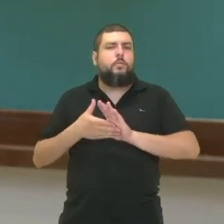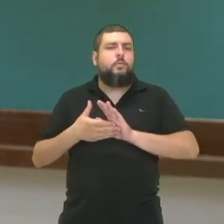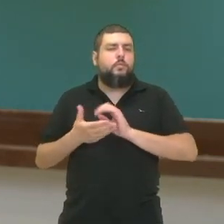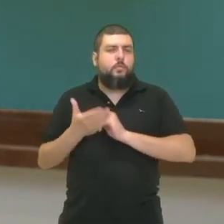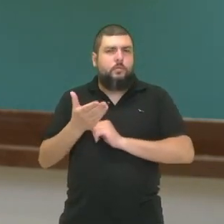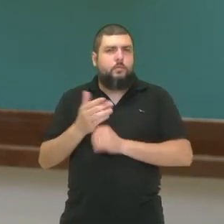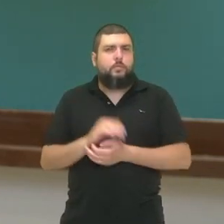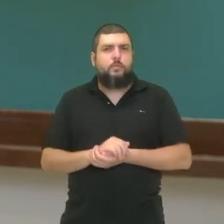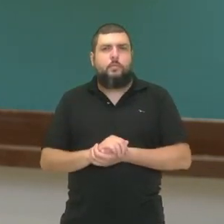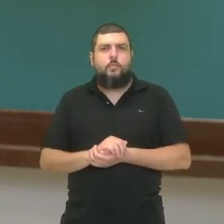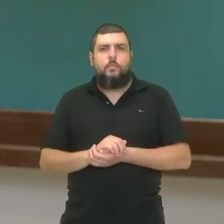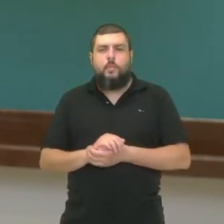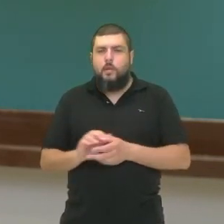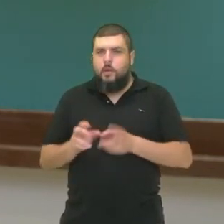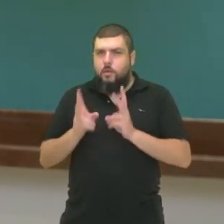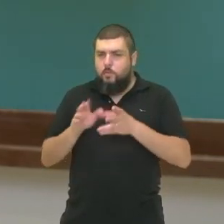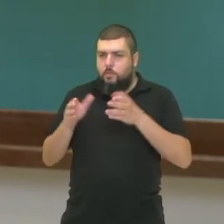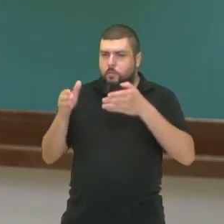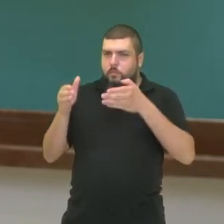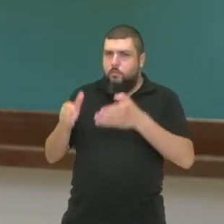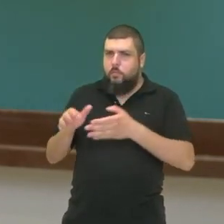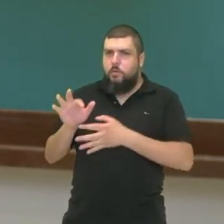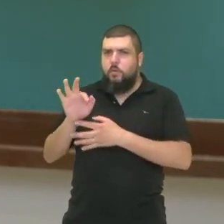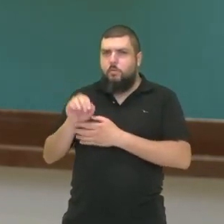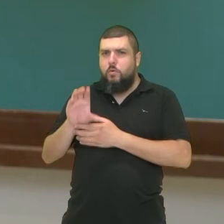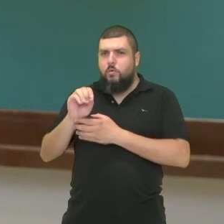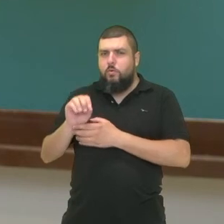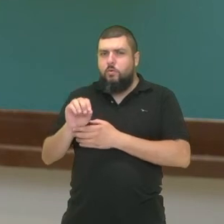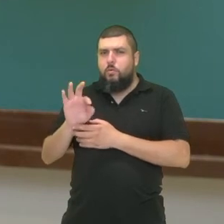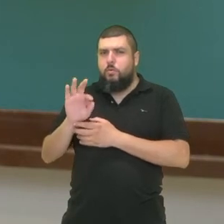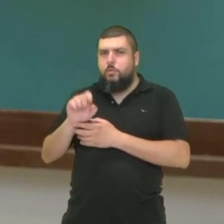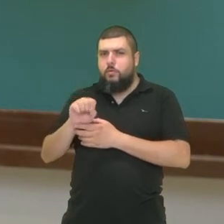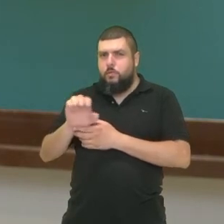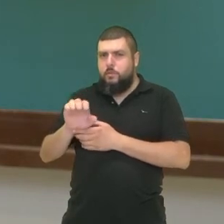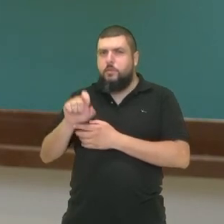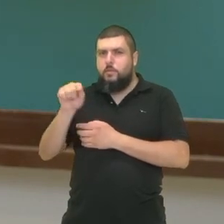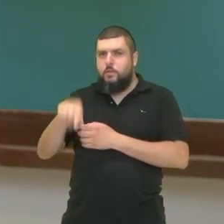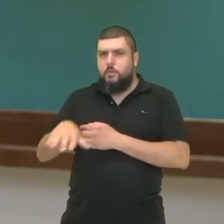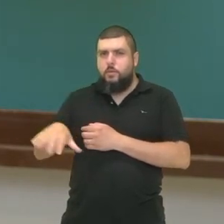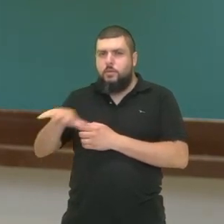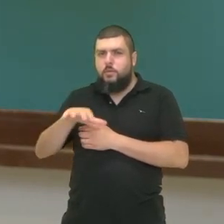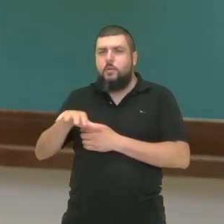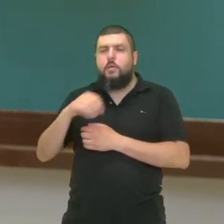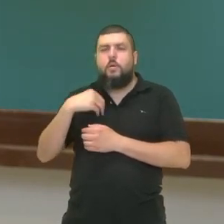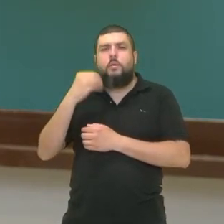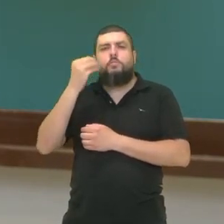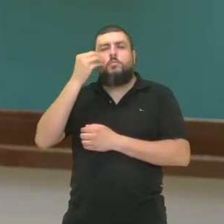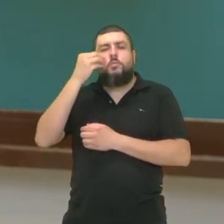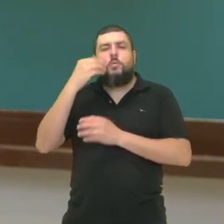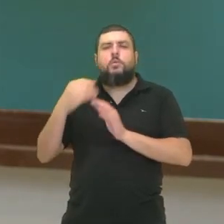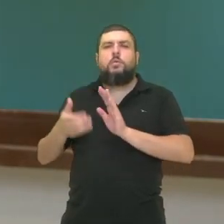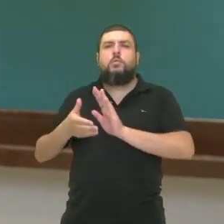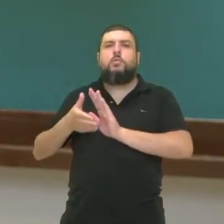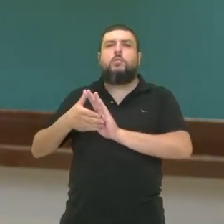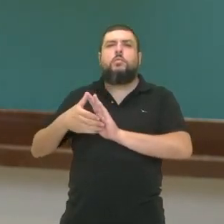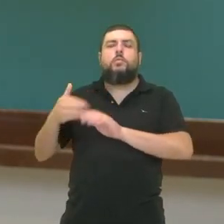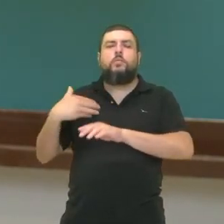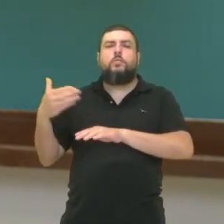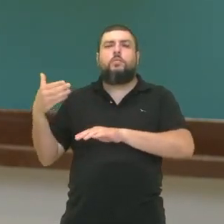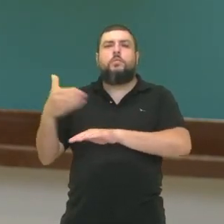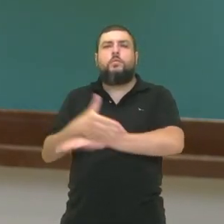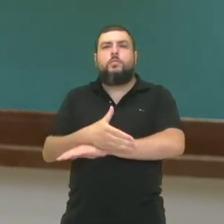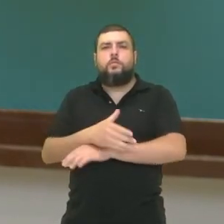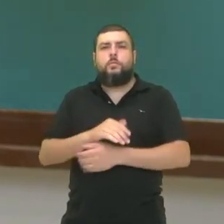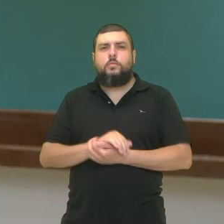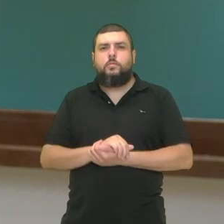Mantendo o foco da tua tese, propõe uma medida consciente e crítica. Como que você vai fazer? Então,